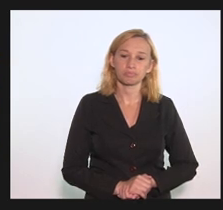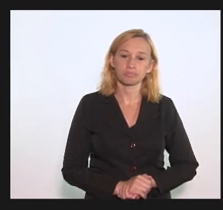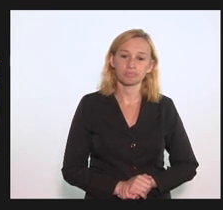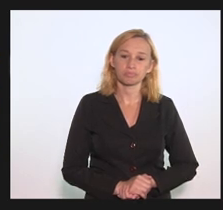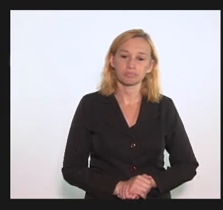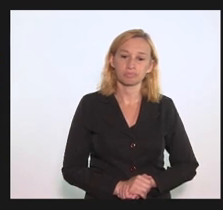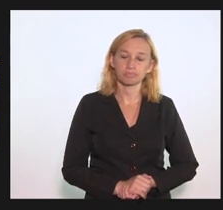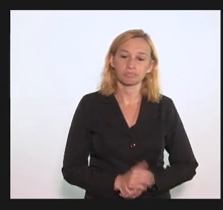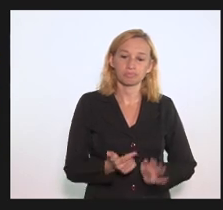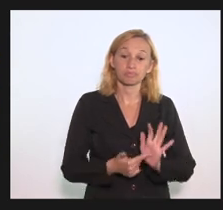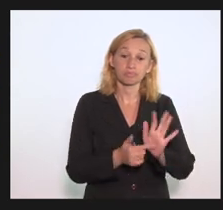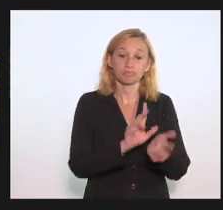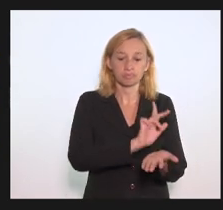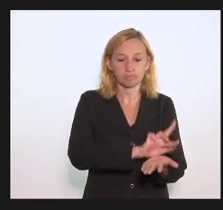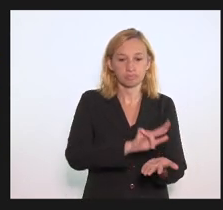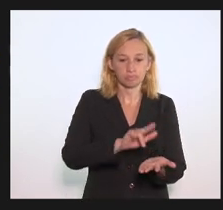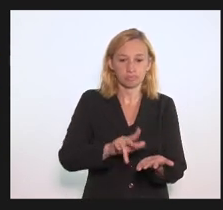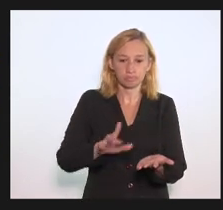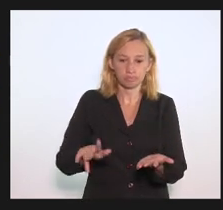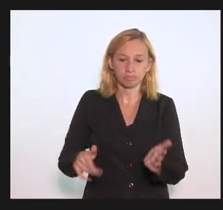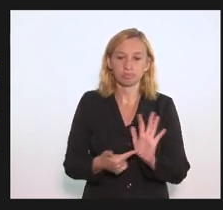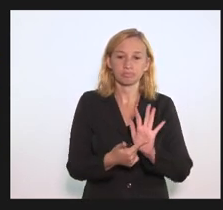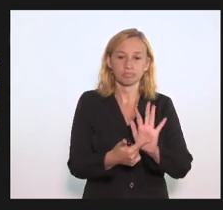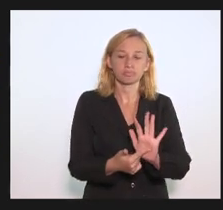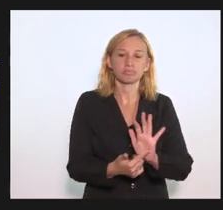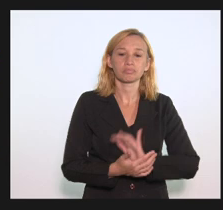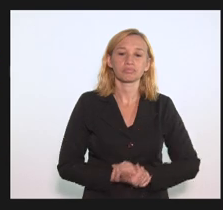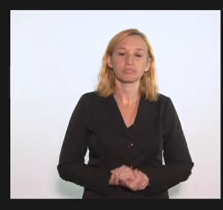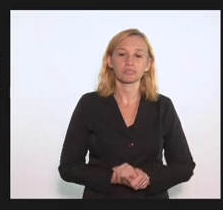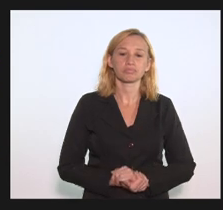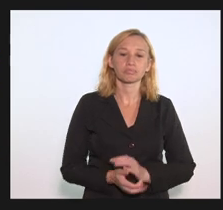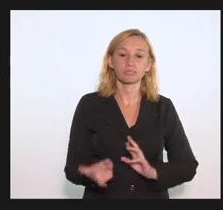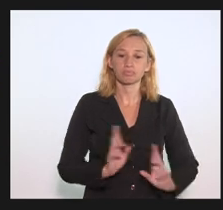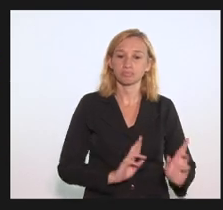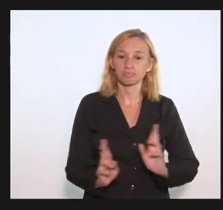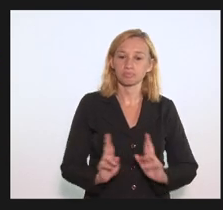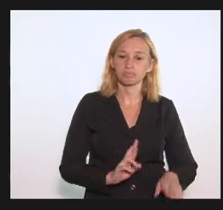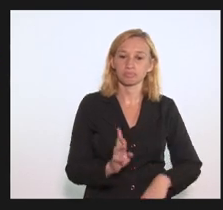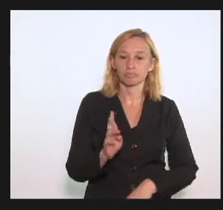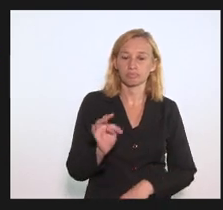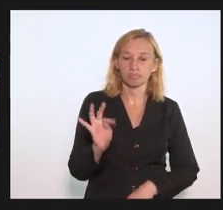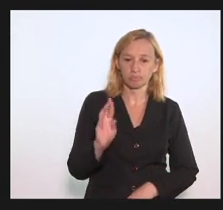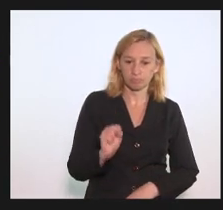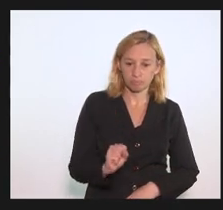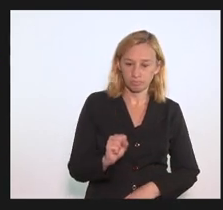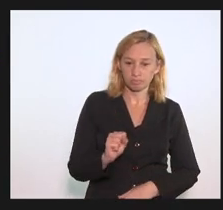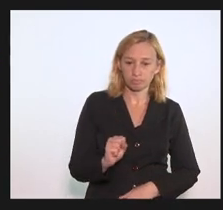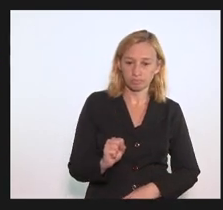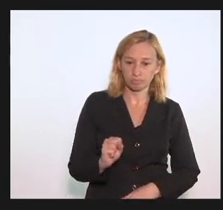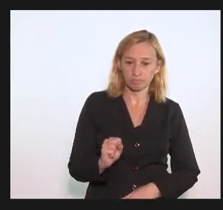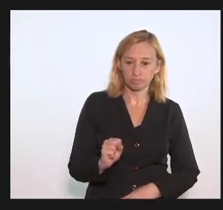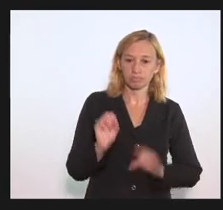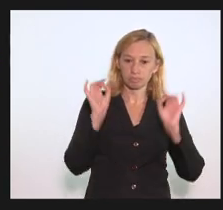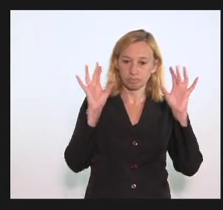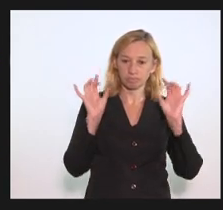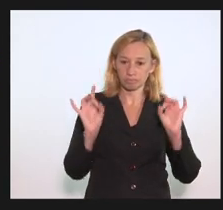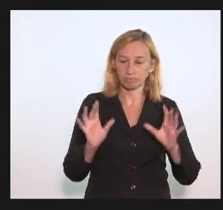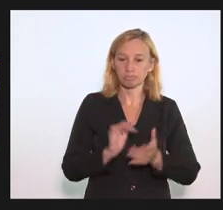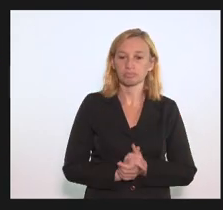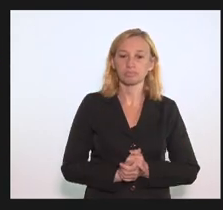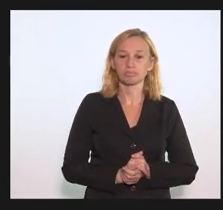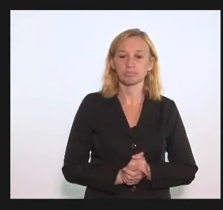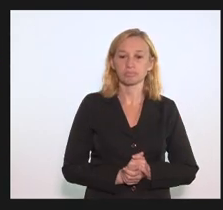essas diferenças que são colocadas em relação aos royalties e às